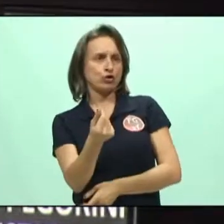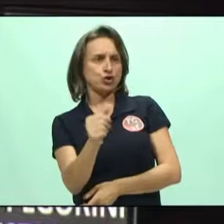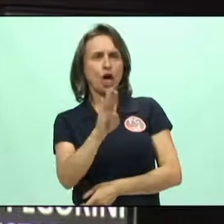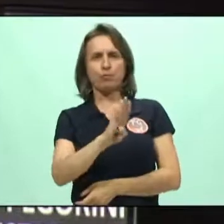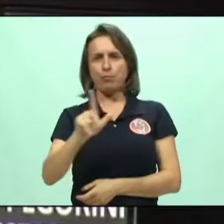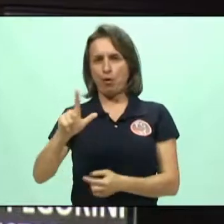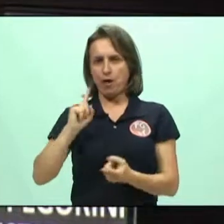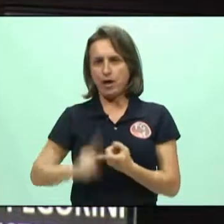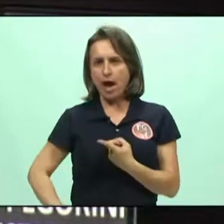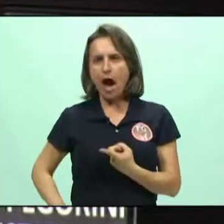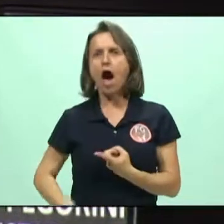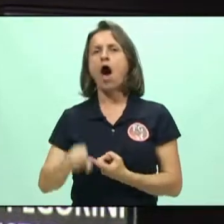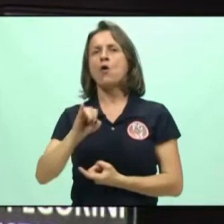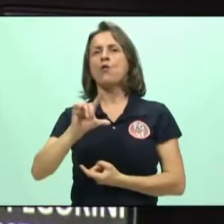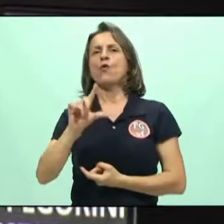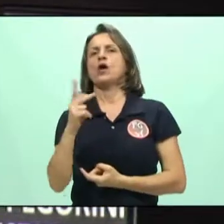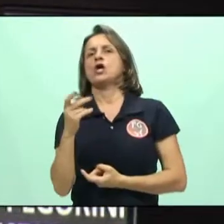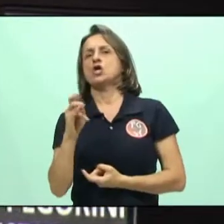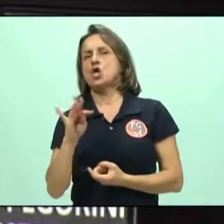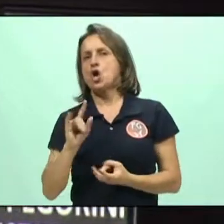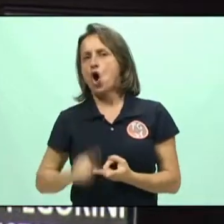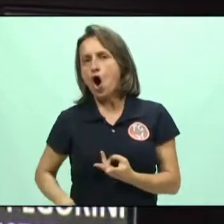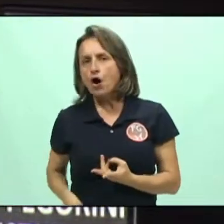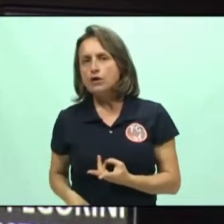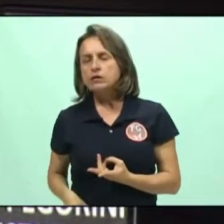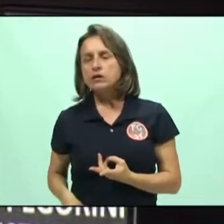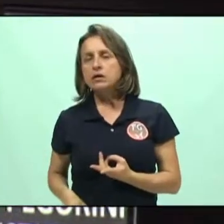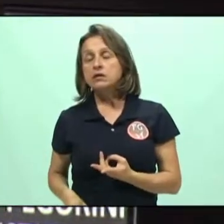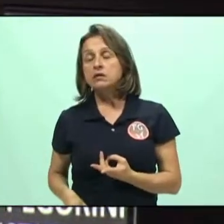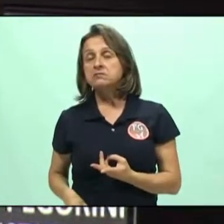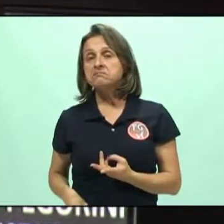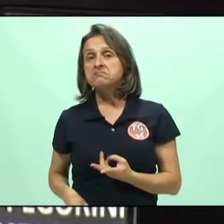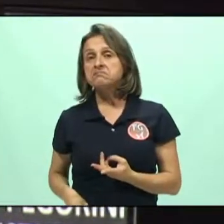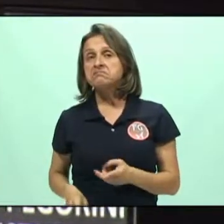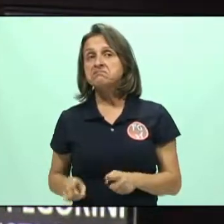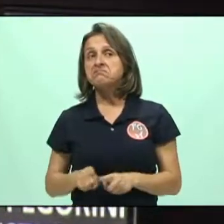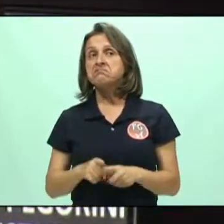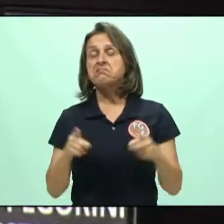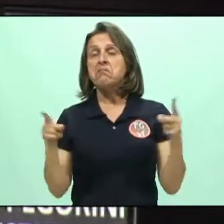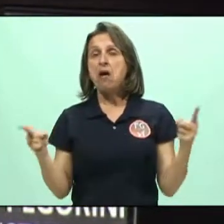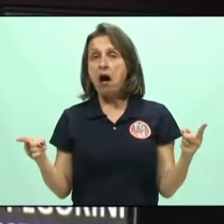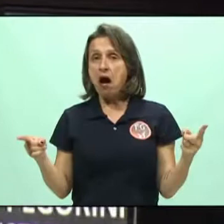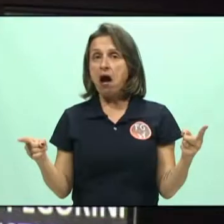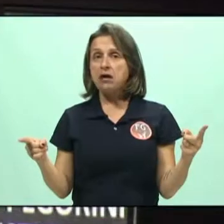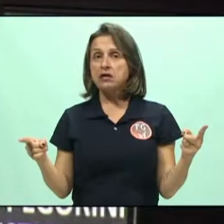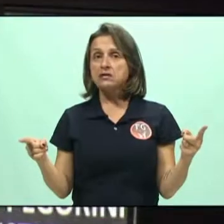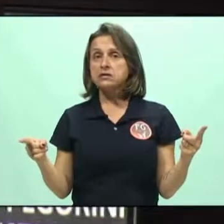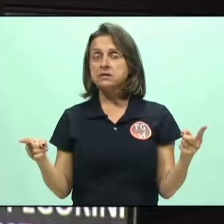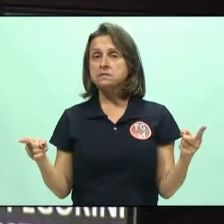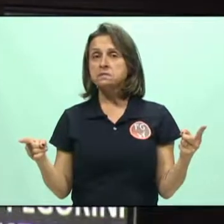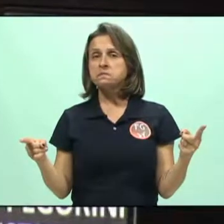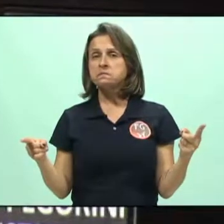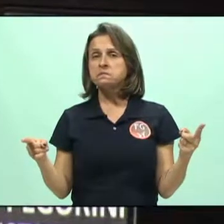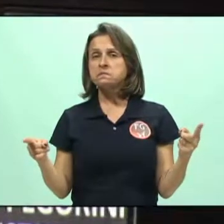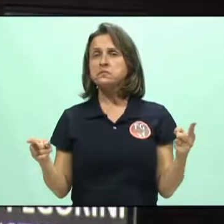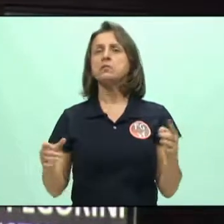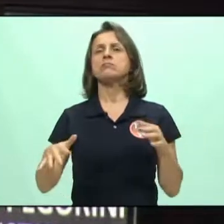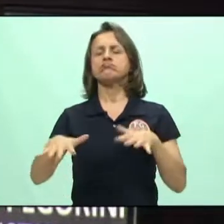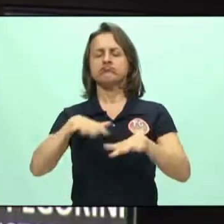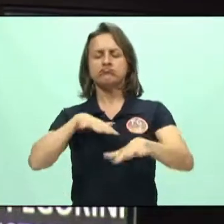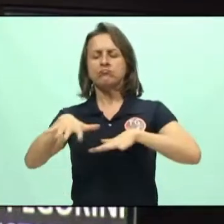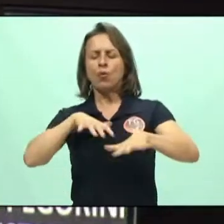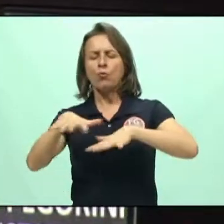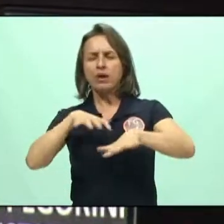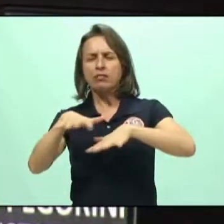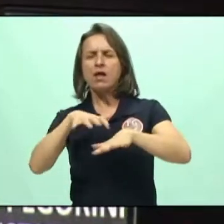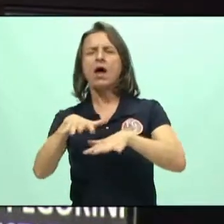para fazer alguma coisa ali mas é a questão da mobilidade urbana e